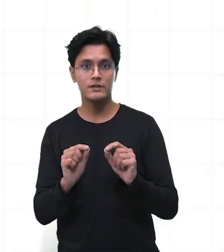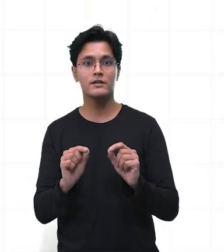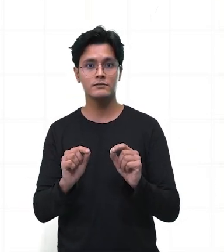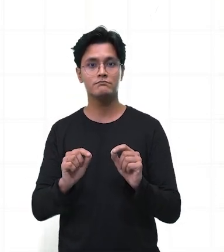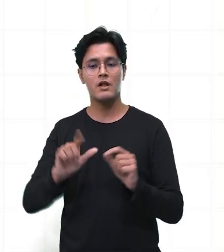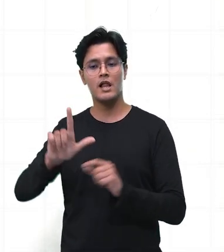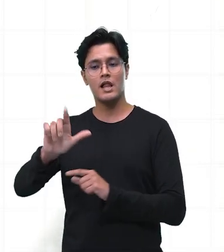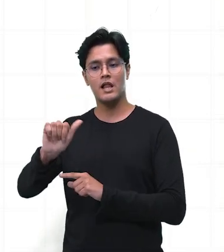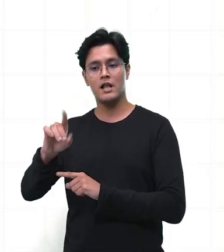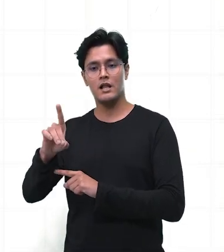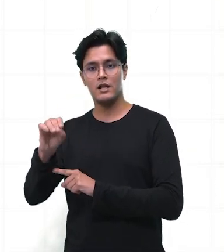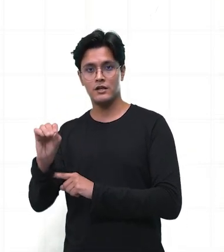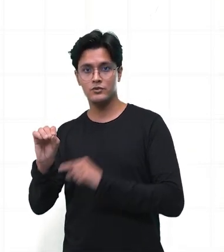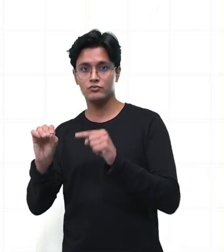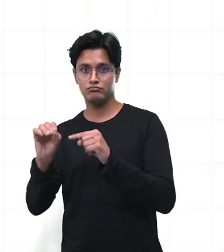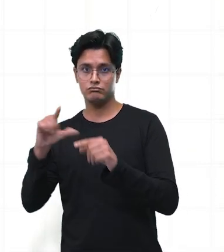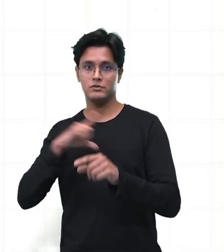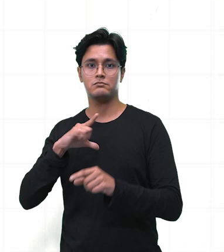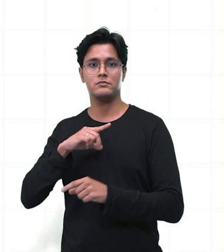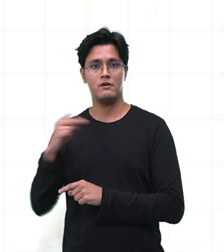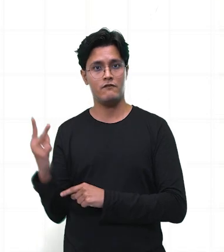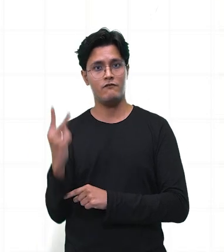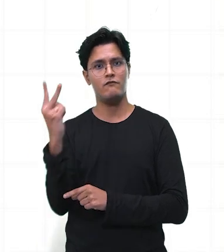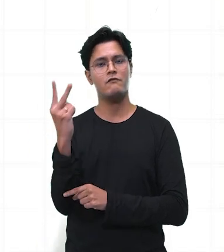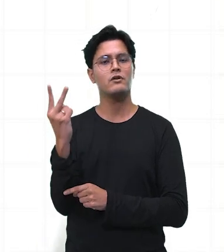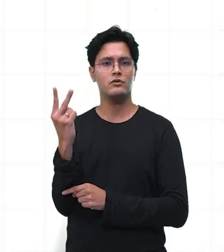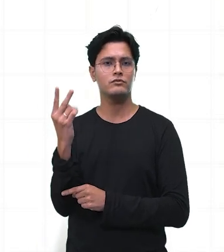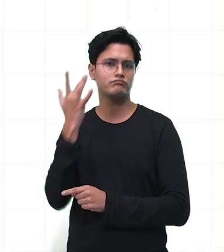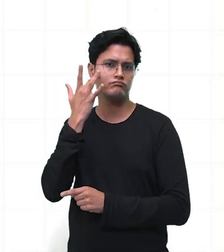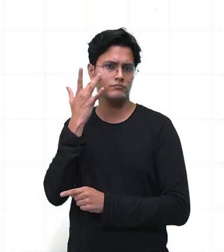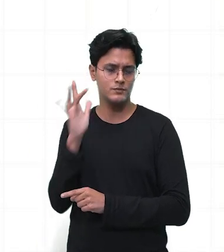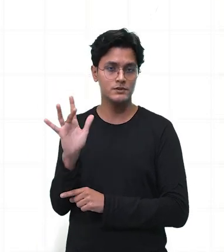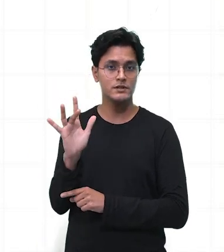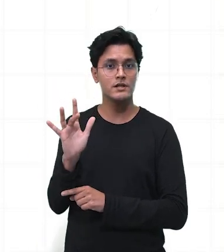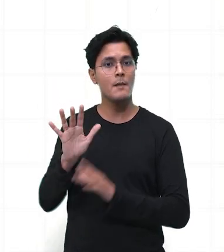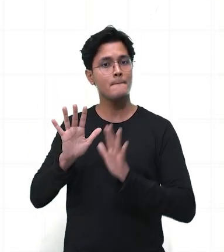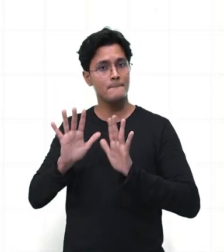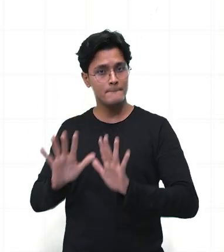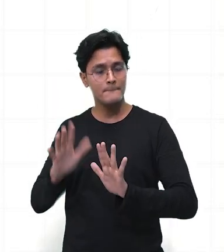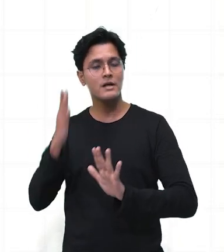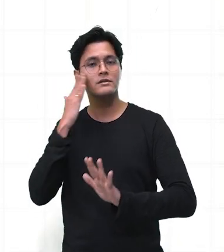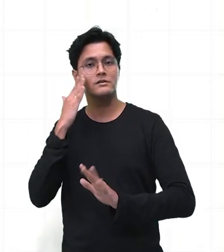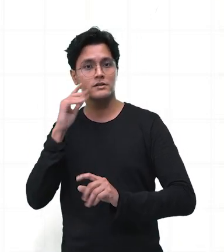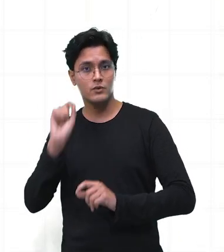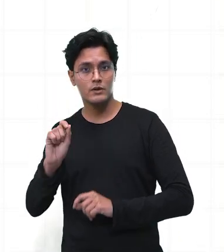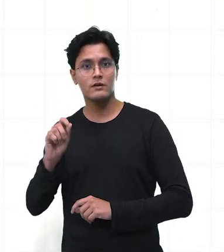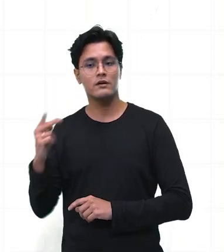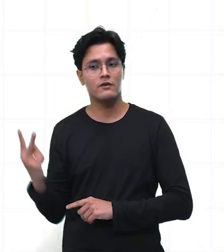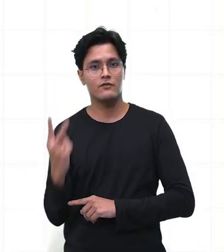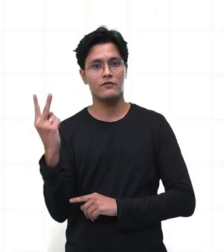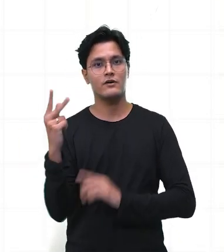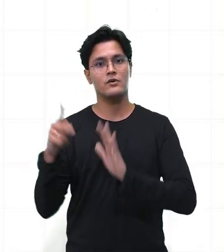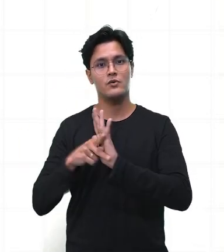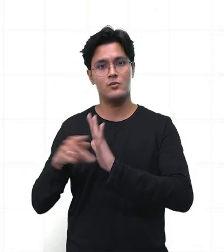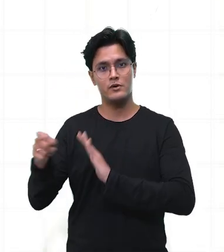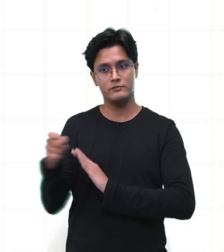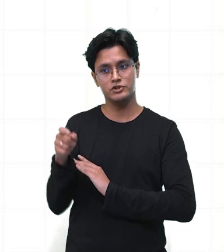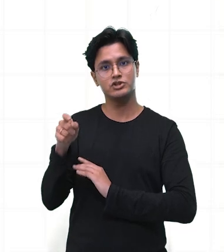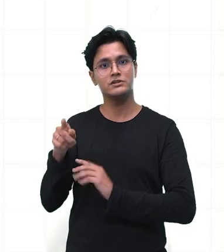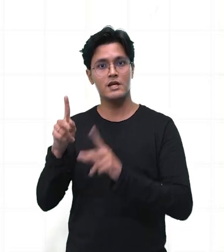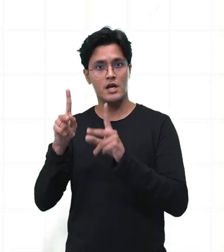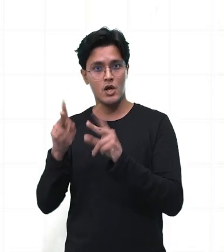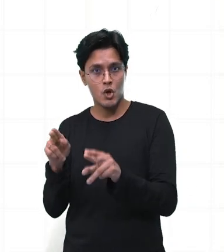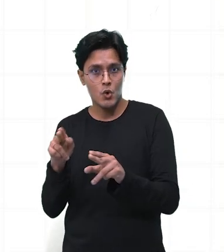lado, que tem aqui um valor, que eu não sei qual é, mas eu sei que esse valor x aqui é igual a esse outro valor